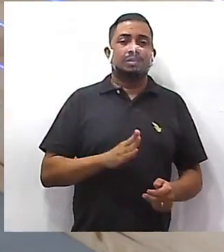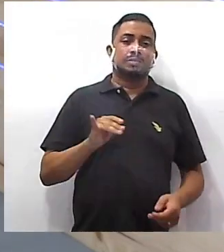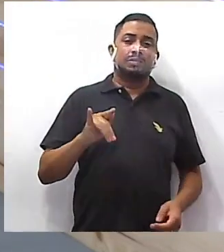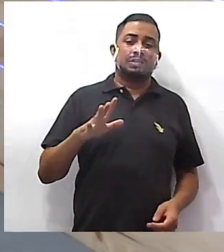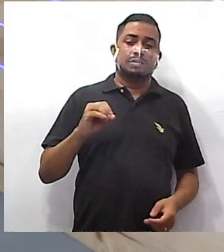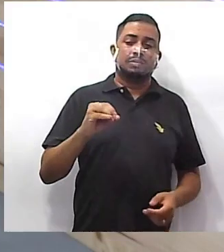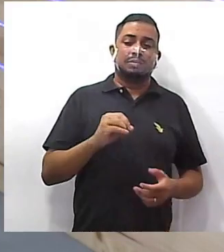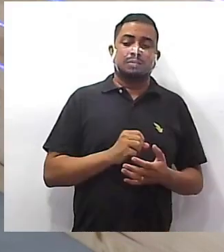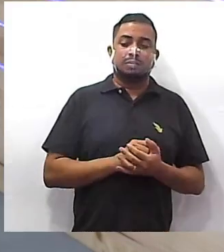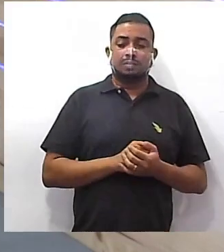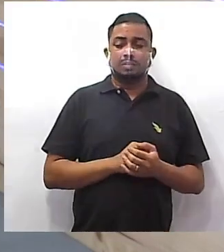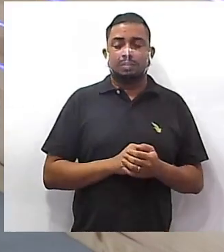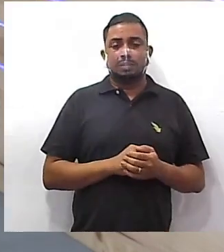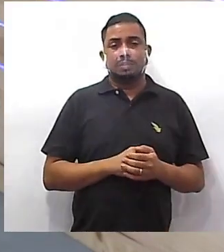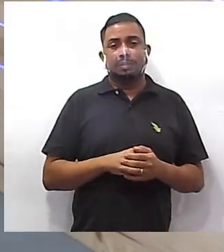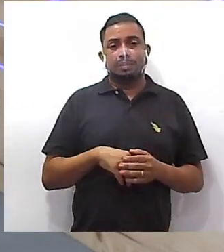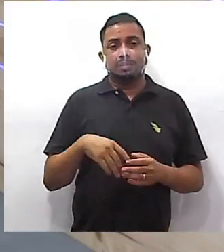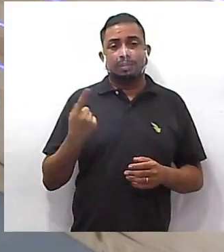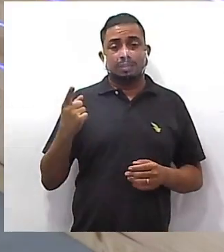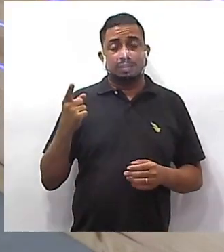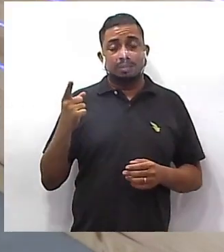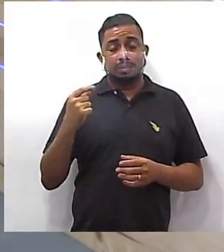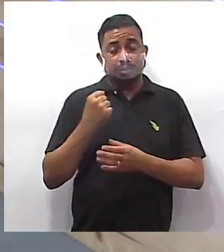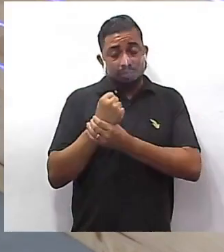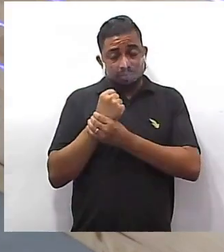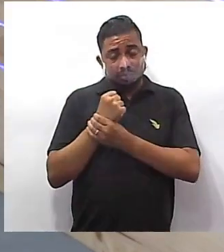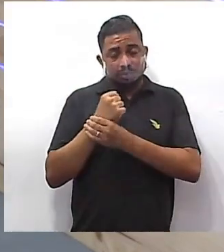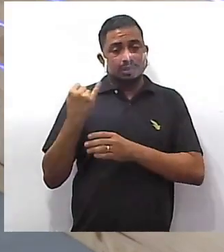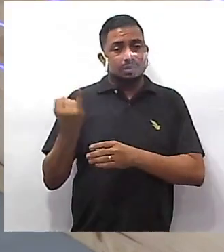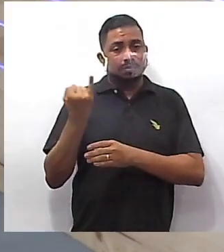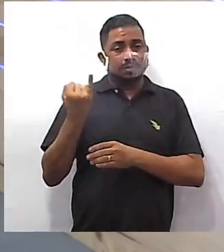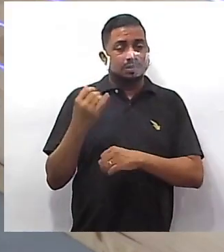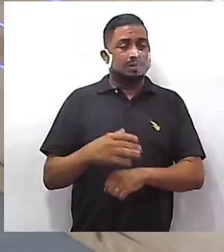né, Heraldo? A biossegurança, ela é importante, né? Isso.